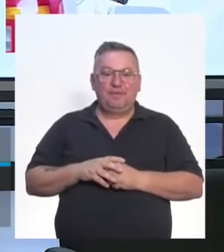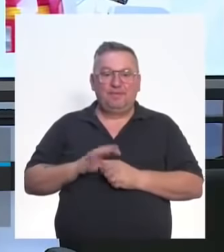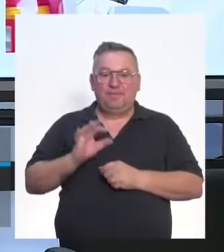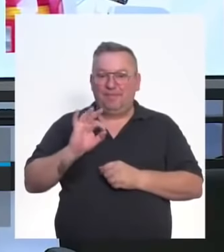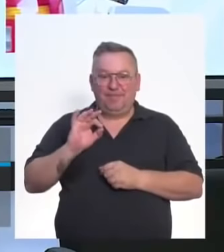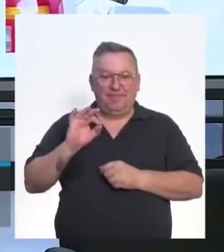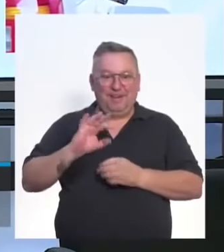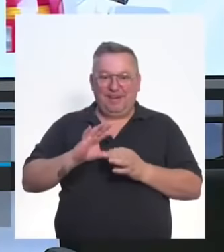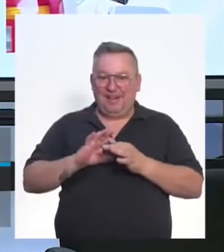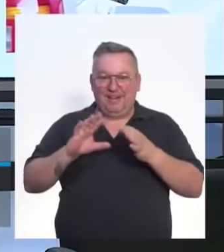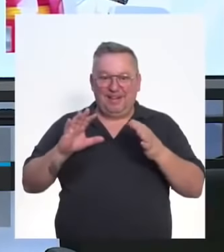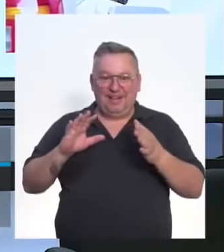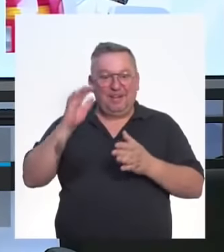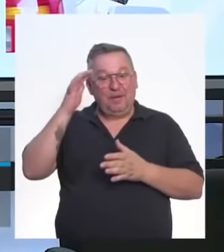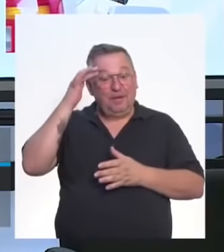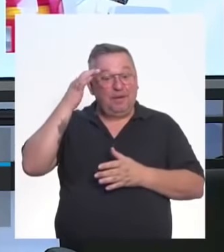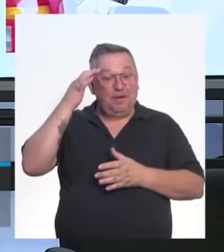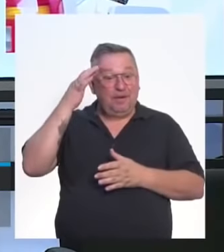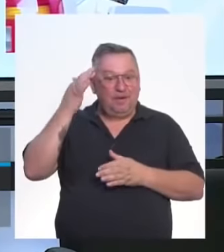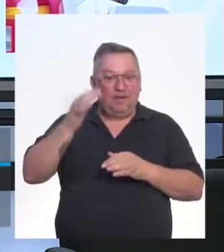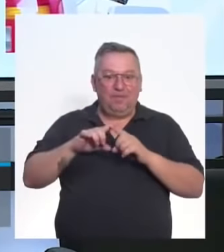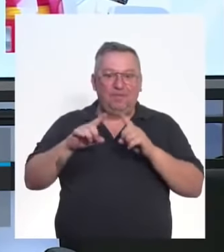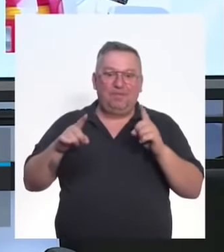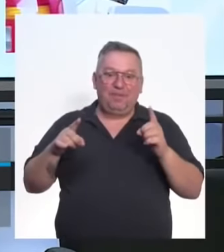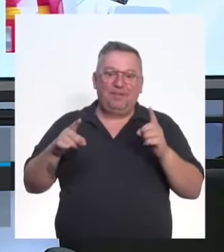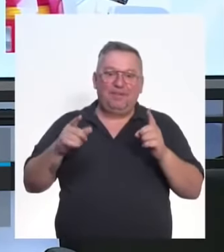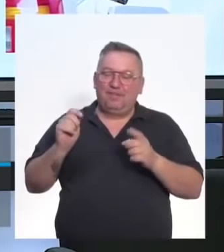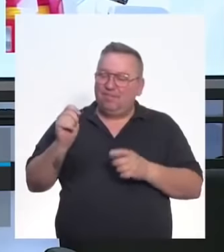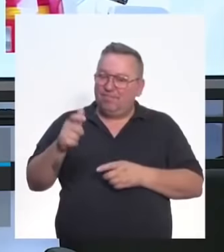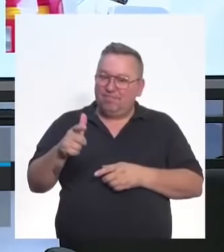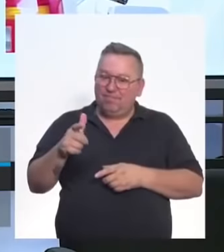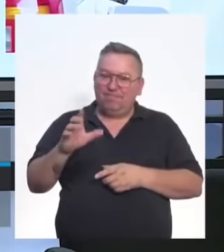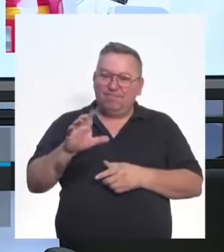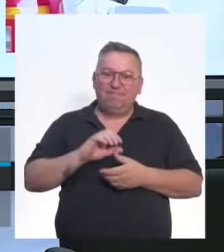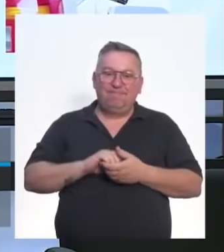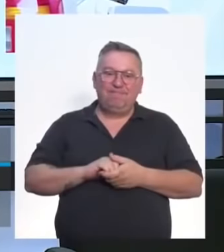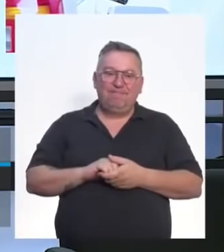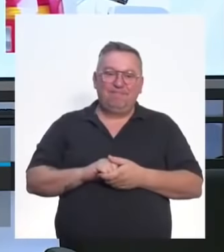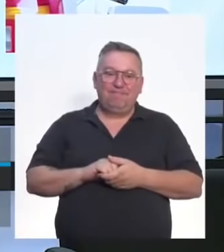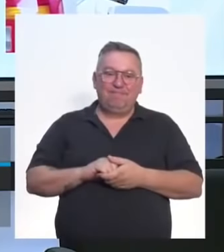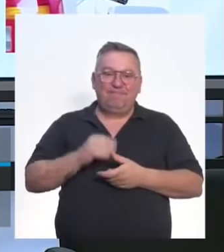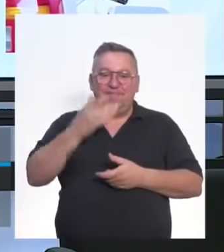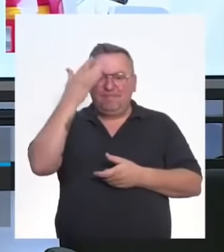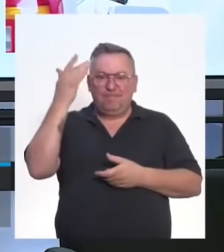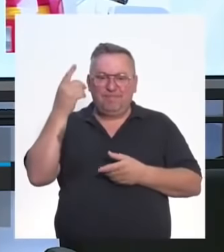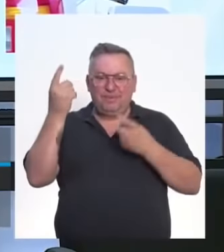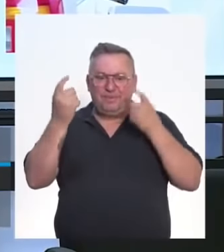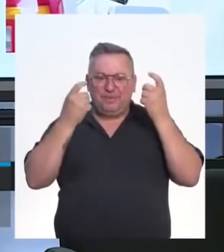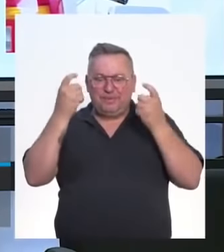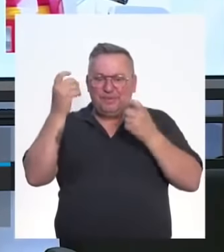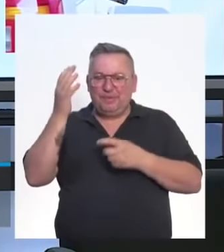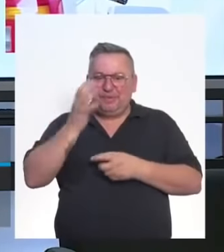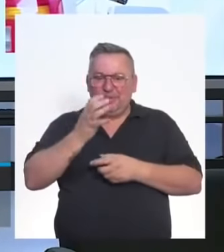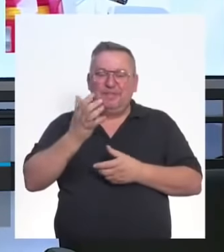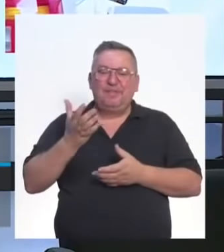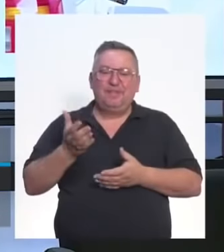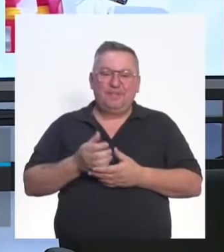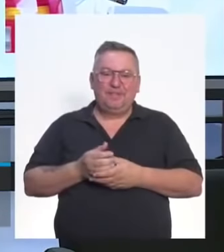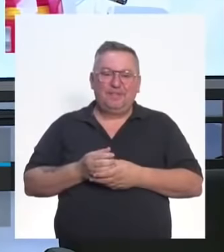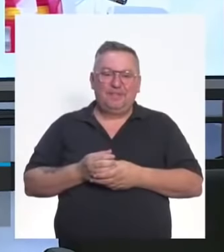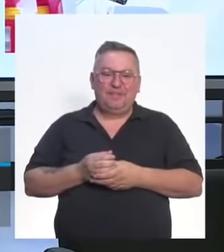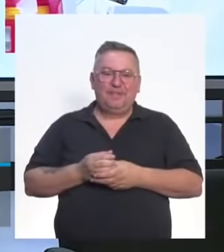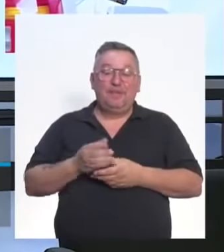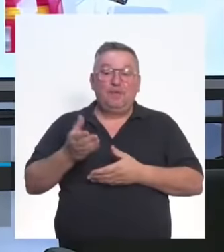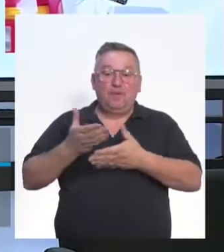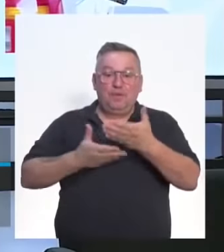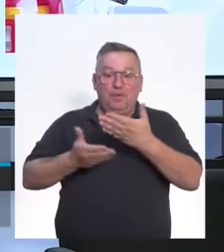quer se livrar de uma nota de 200. Mas chegou lá, pô, vou pagar com ela. Né? O pessoal fica meio bravo, né? O pessoal do troco.